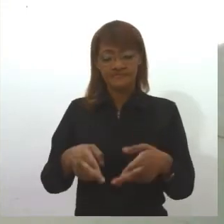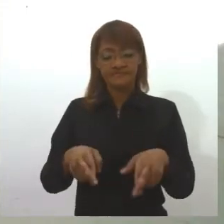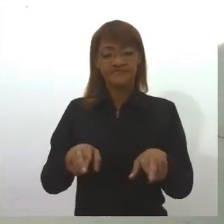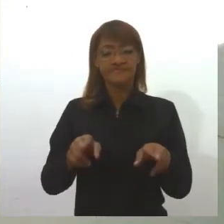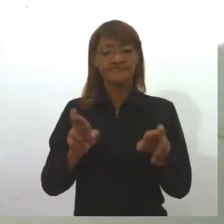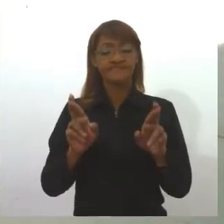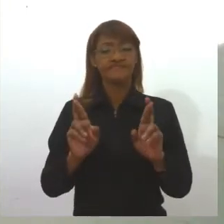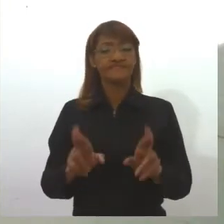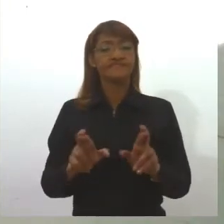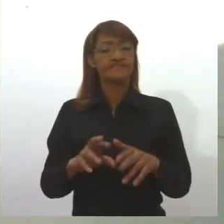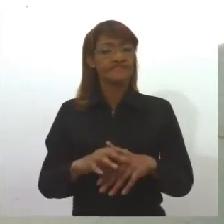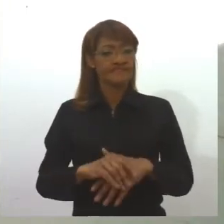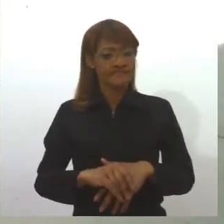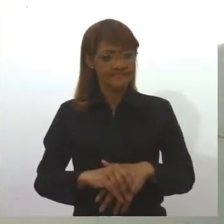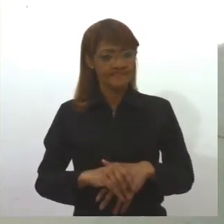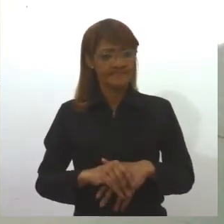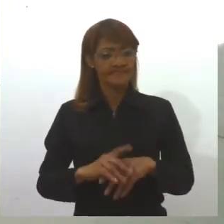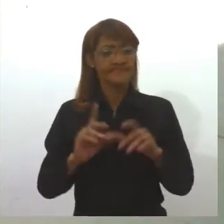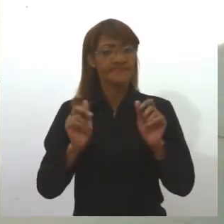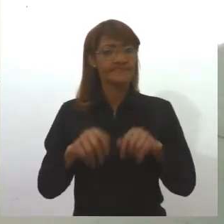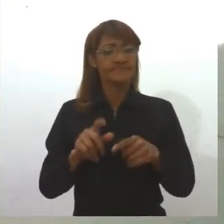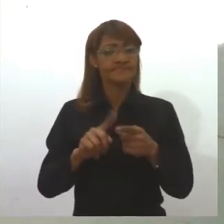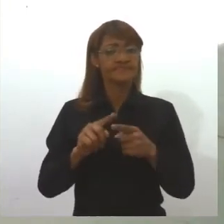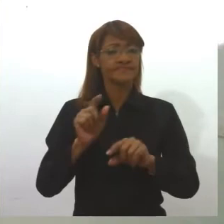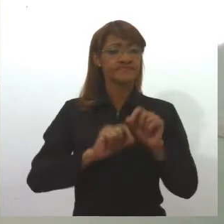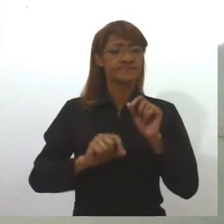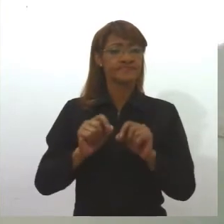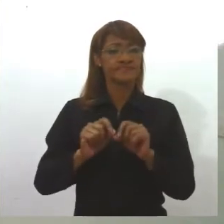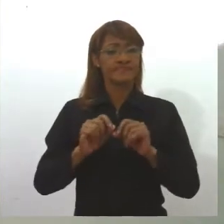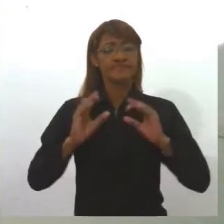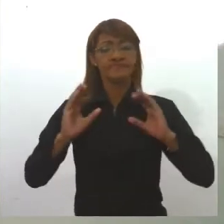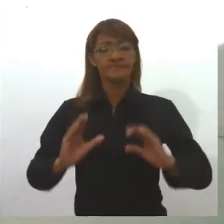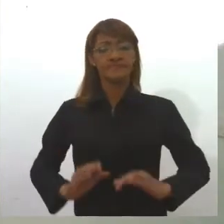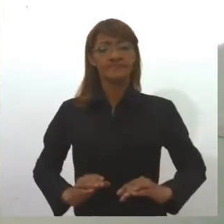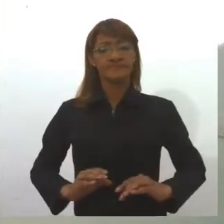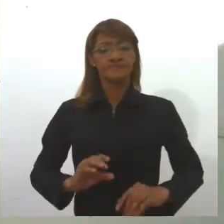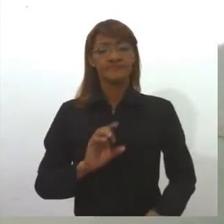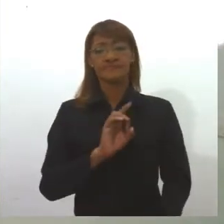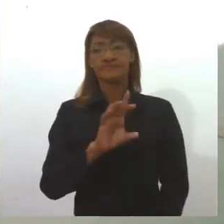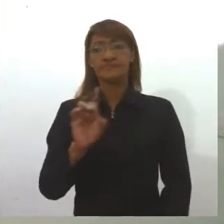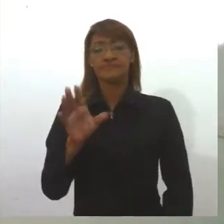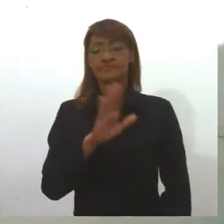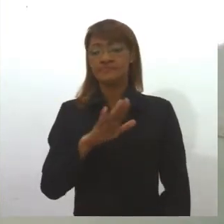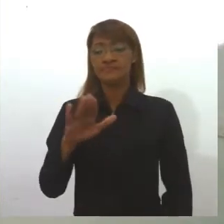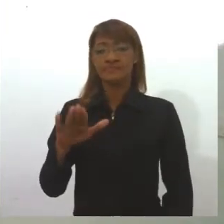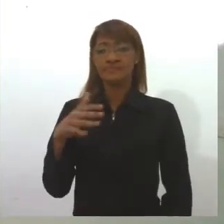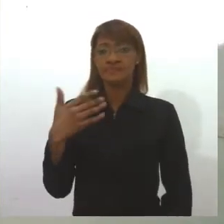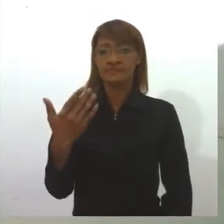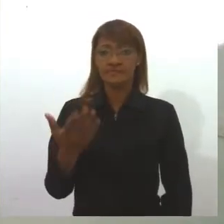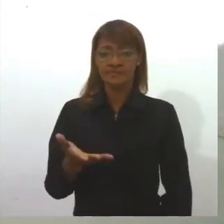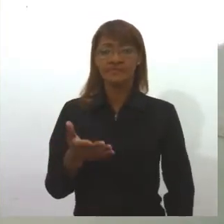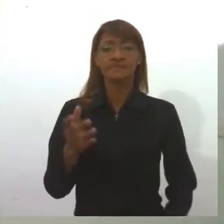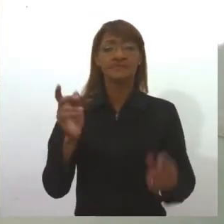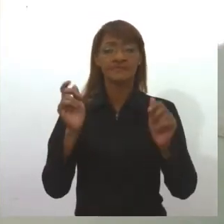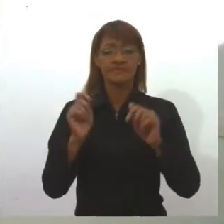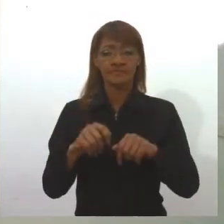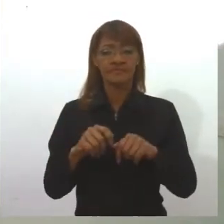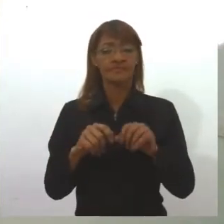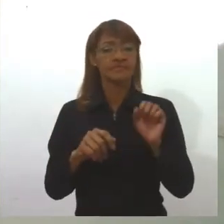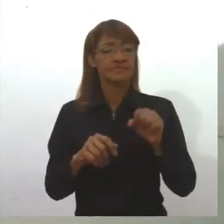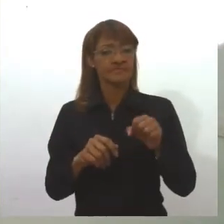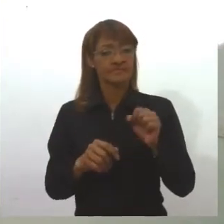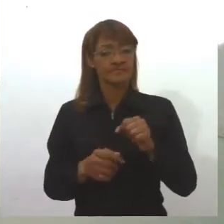gente está contribuindo também na formação da cidadania dessas crianças, né? São crianças que estão aprendendo desde cedo que elas podem contribuir